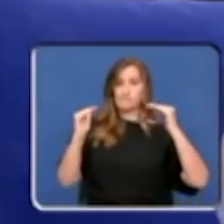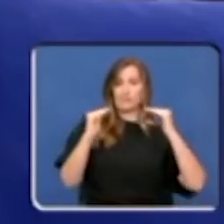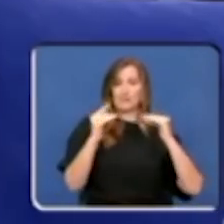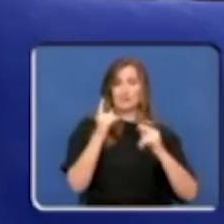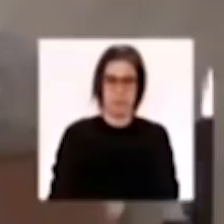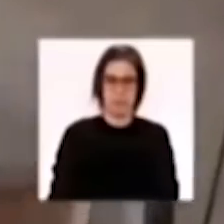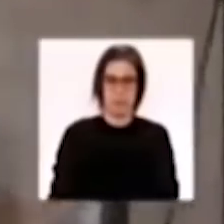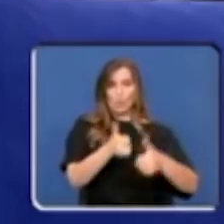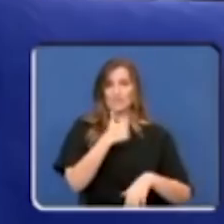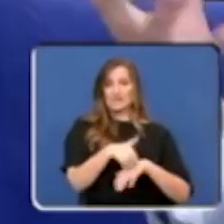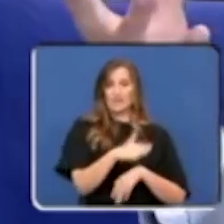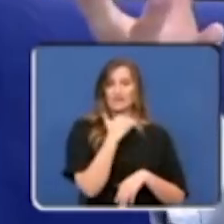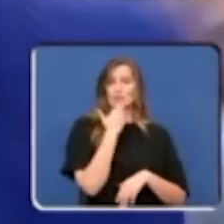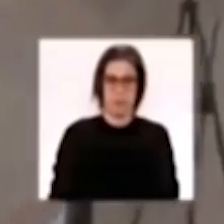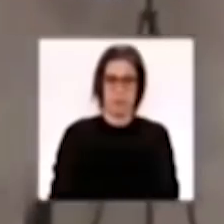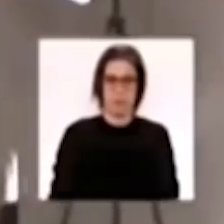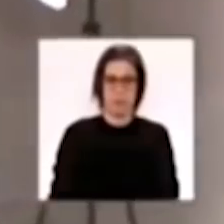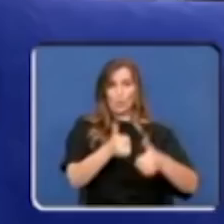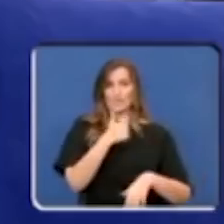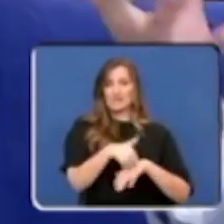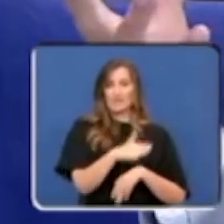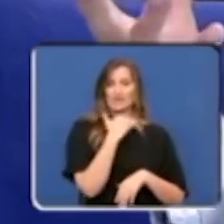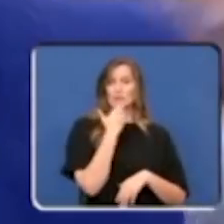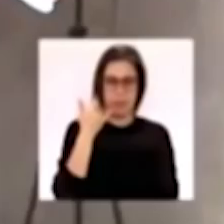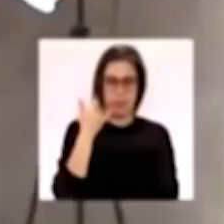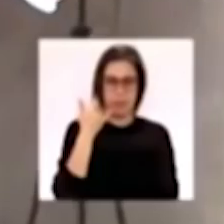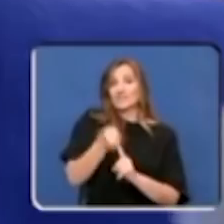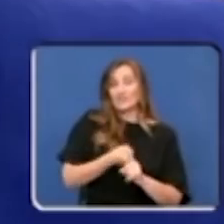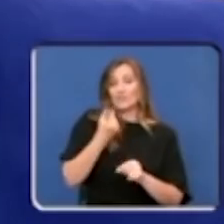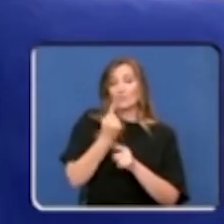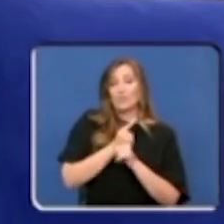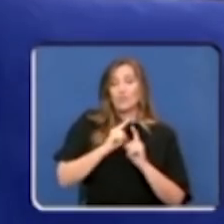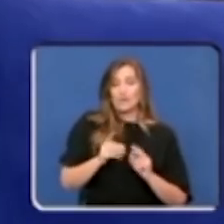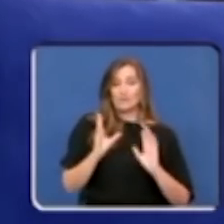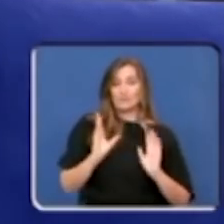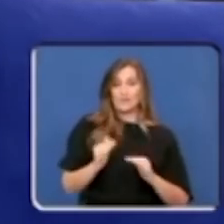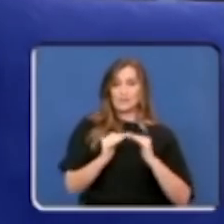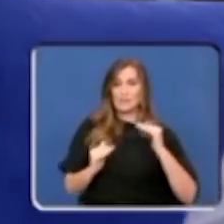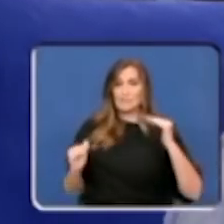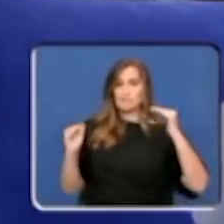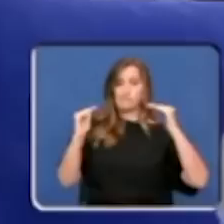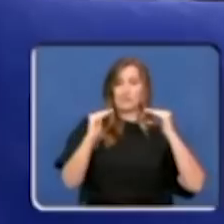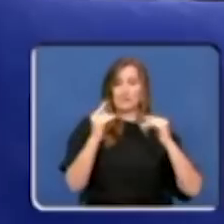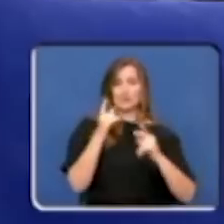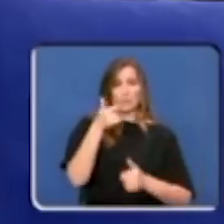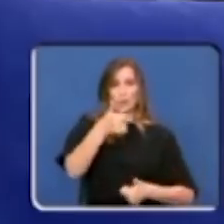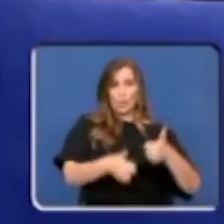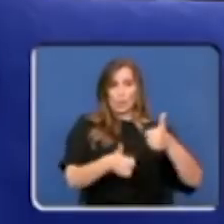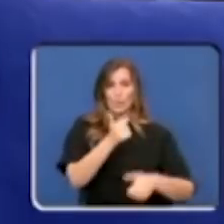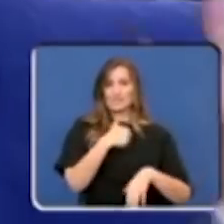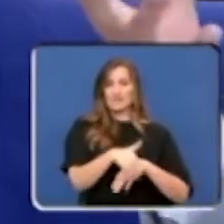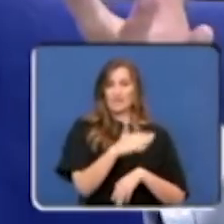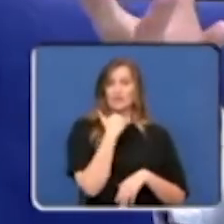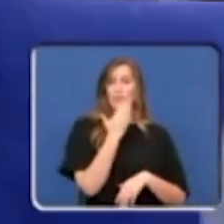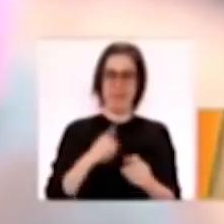Sim. Sim. Conhecer. Maria. Sim. Maria. Nós temos que estar à altura de uma concorrência que vai